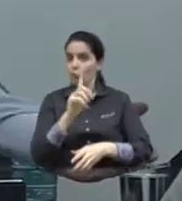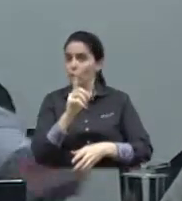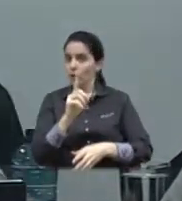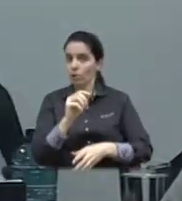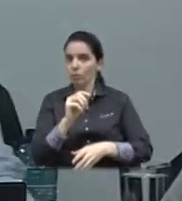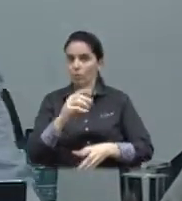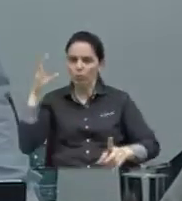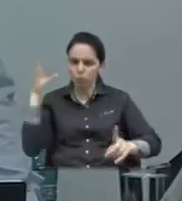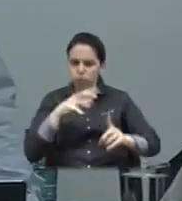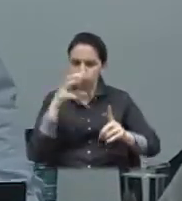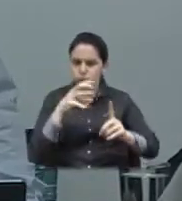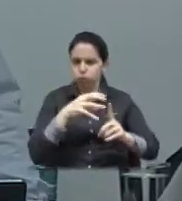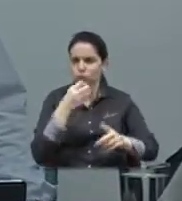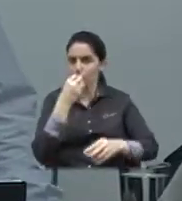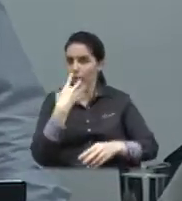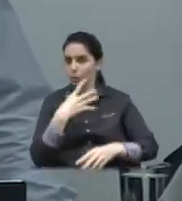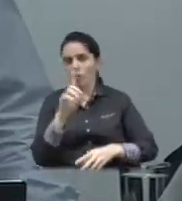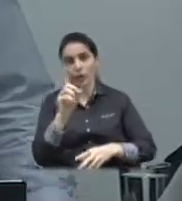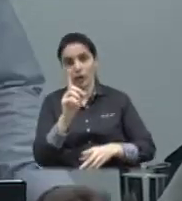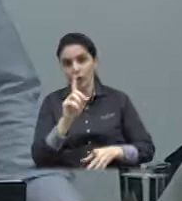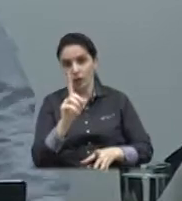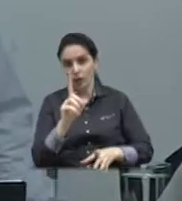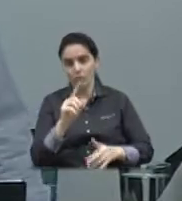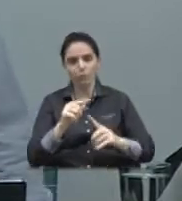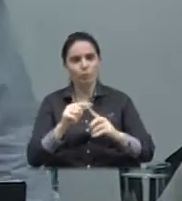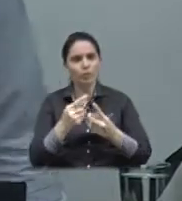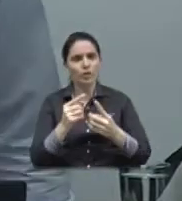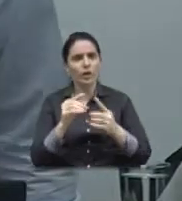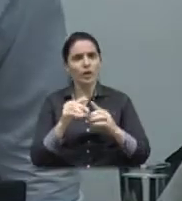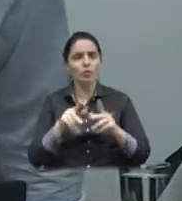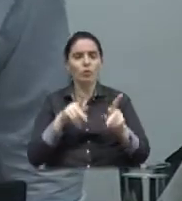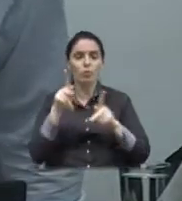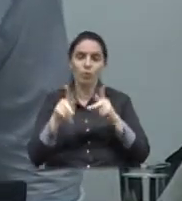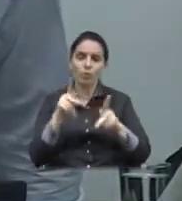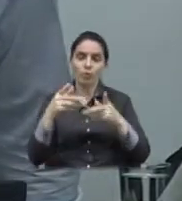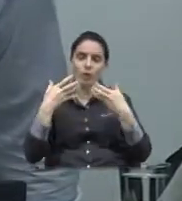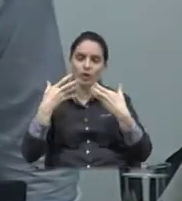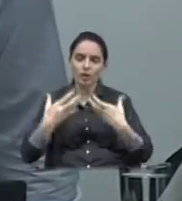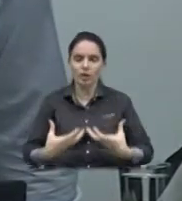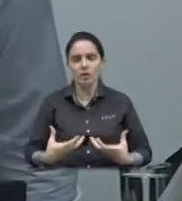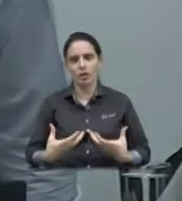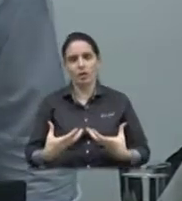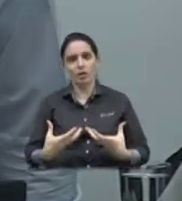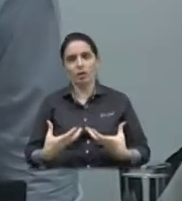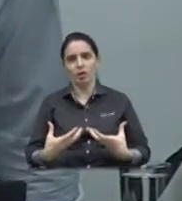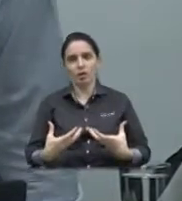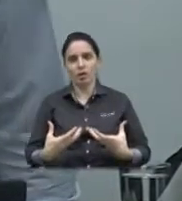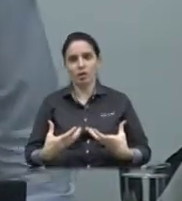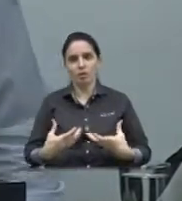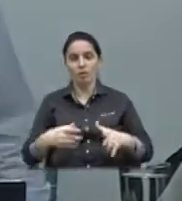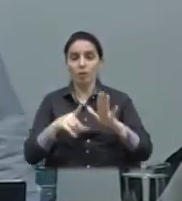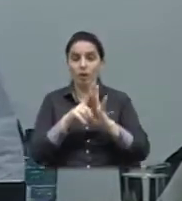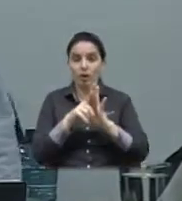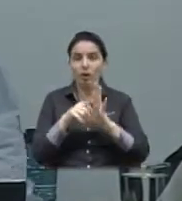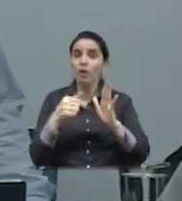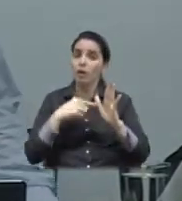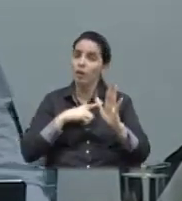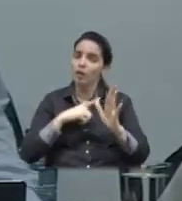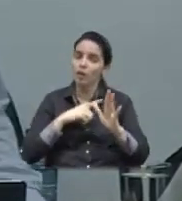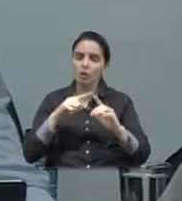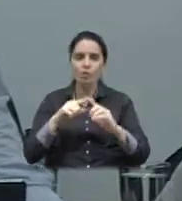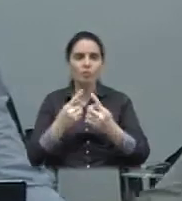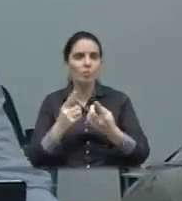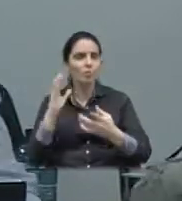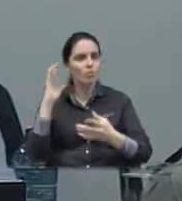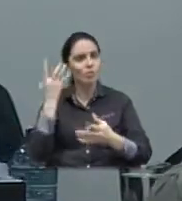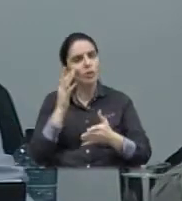isso que ninguém está mais aguentando, a população não aguenta mais. Leis feitas, leis colocadas, e nós não temos jeito